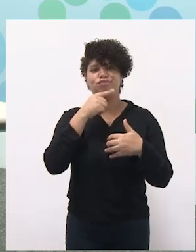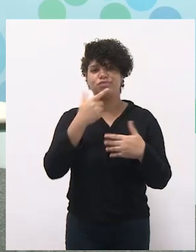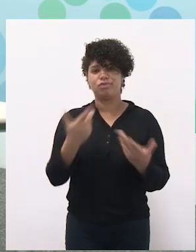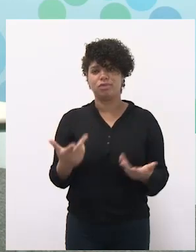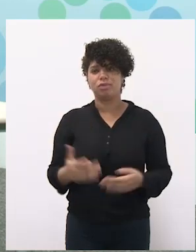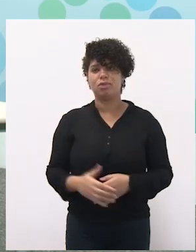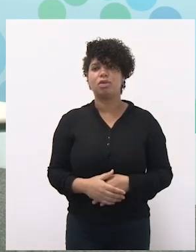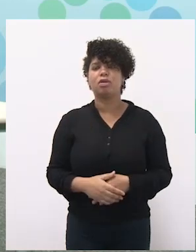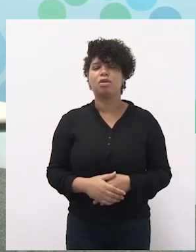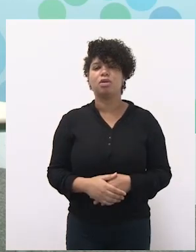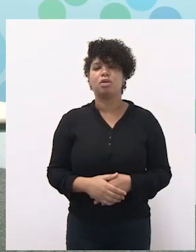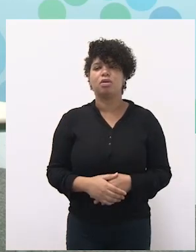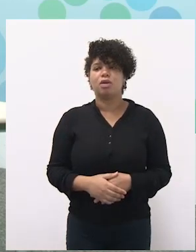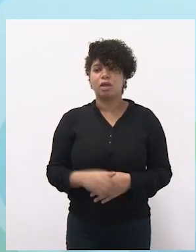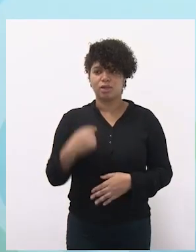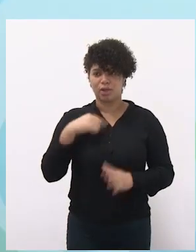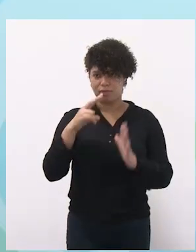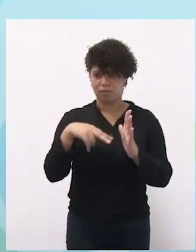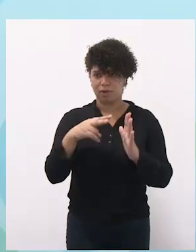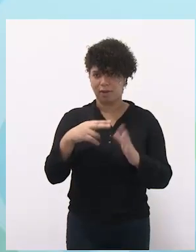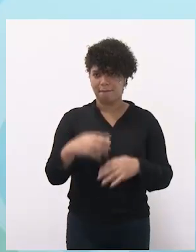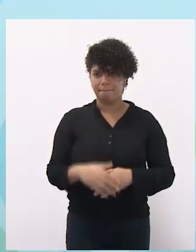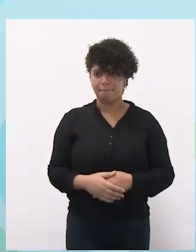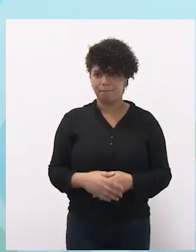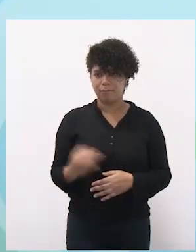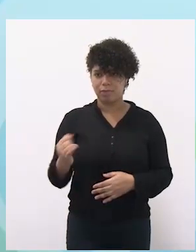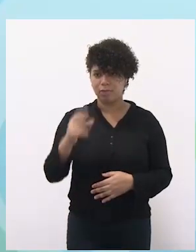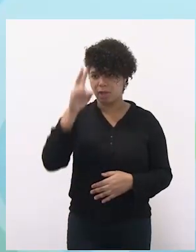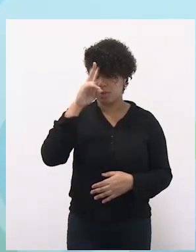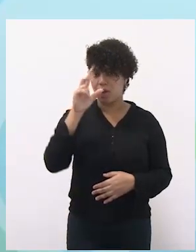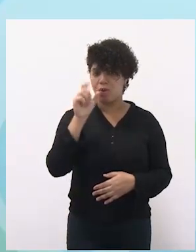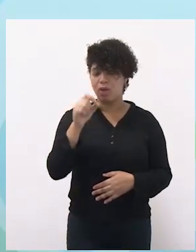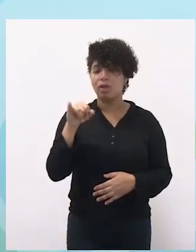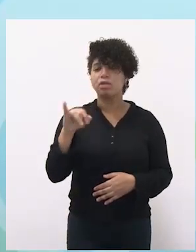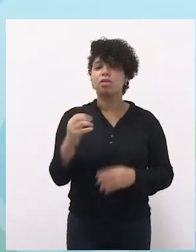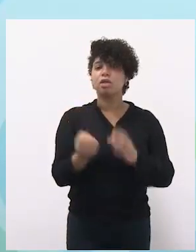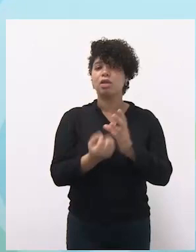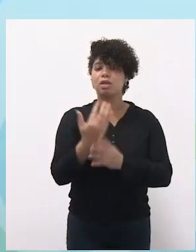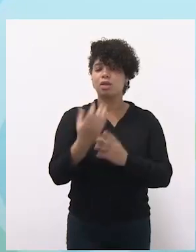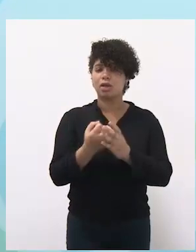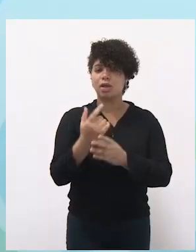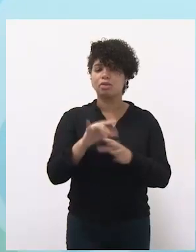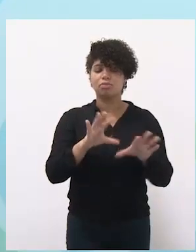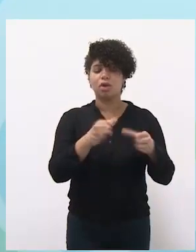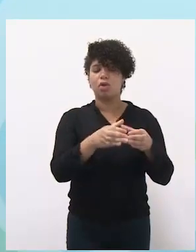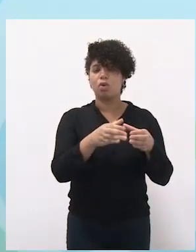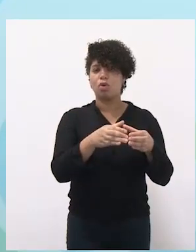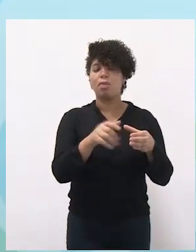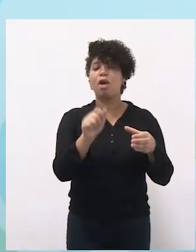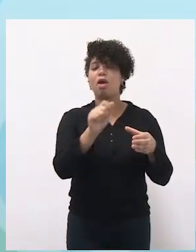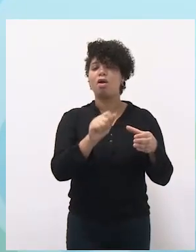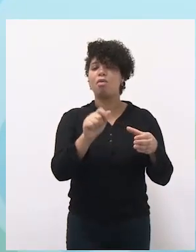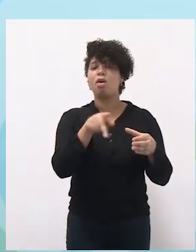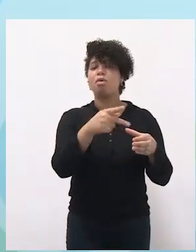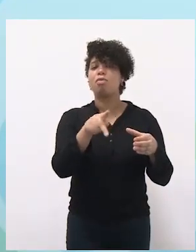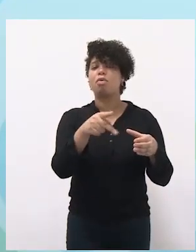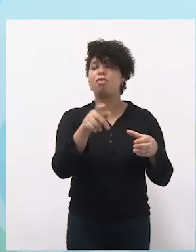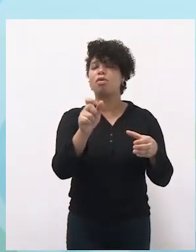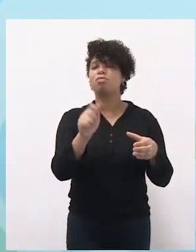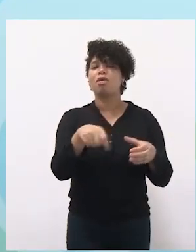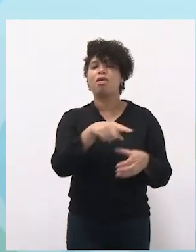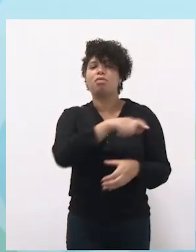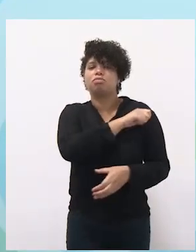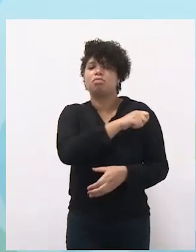aqui, eu vou ler do jeito que ele colocou, tá? Vale lembrar que se criar a turma no @professor, só dá para os